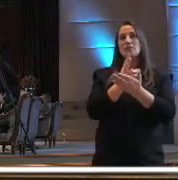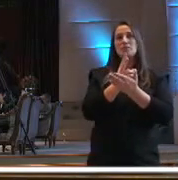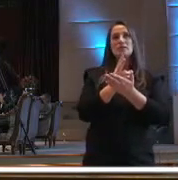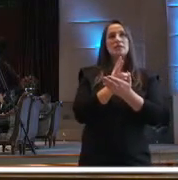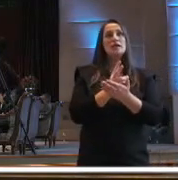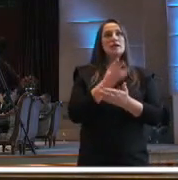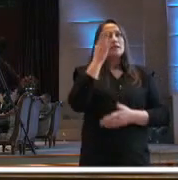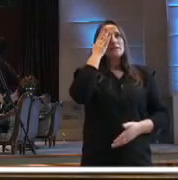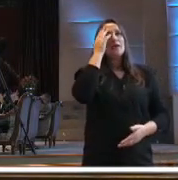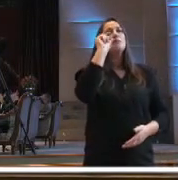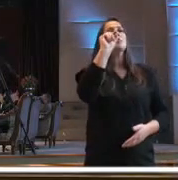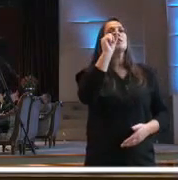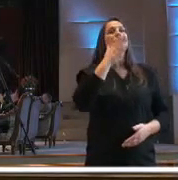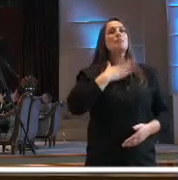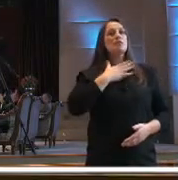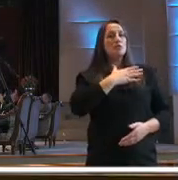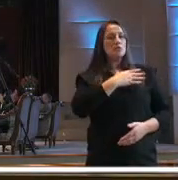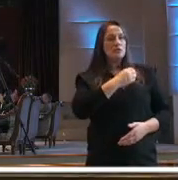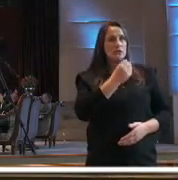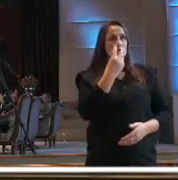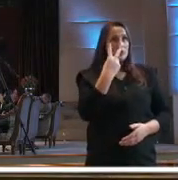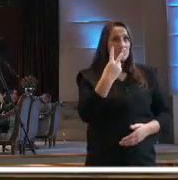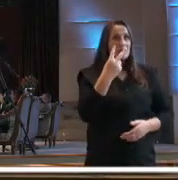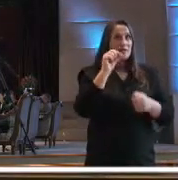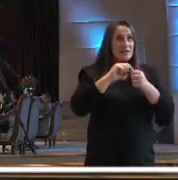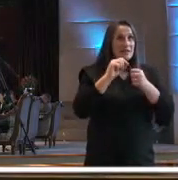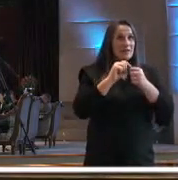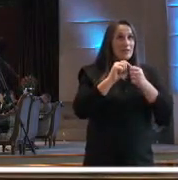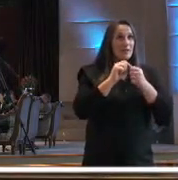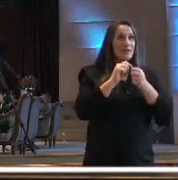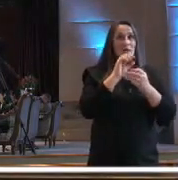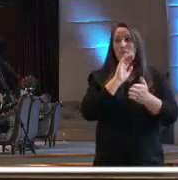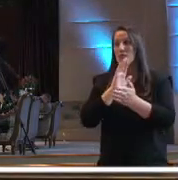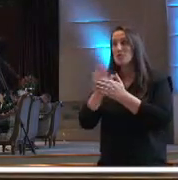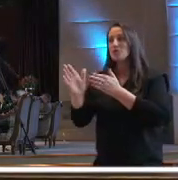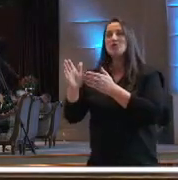faziam. Eles corriam para o nosso quarto.